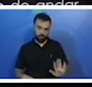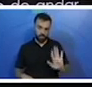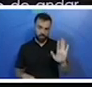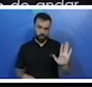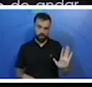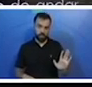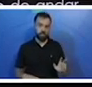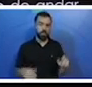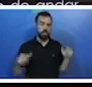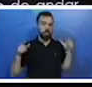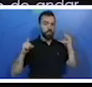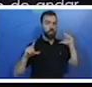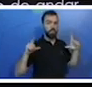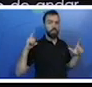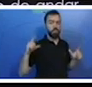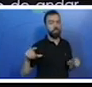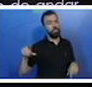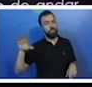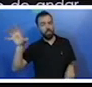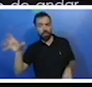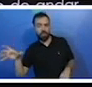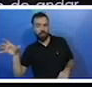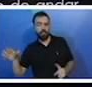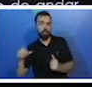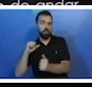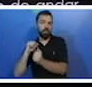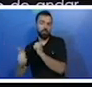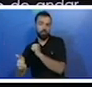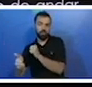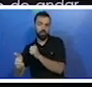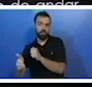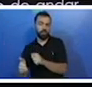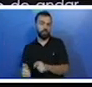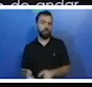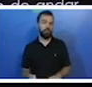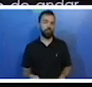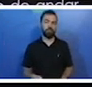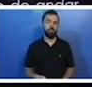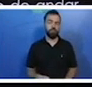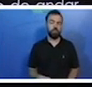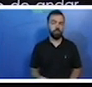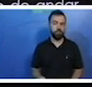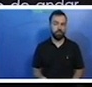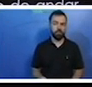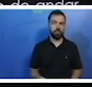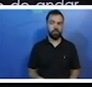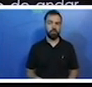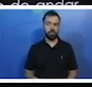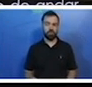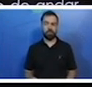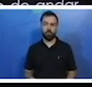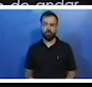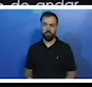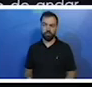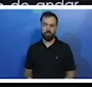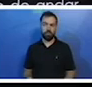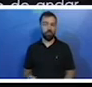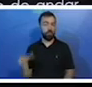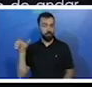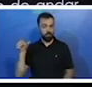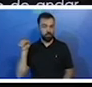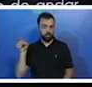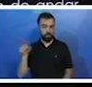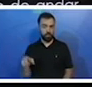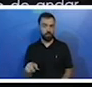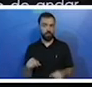um tipo de lazer, por que então nós não podemos fazer uma competição utilizando esse tipo de equipamento? Então assim surgiu o ciclismo,